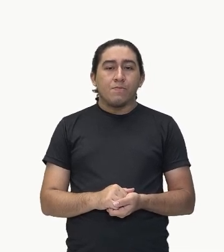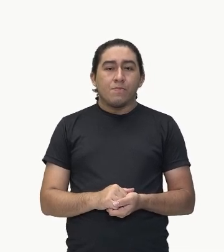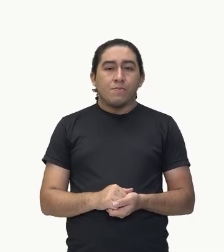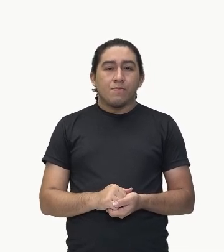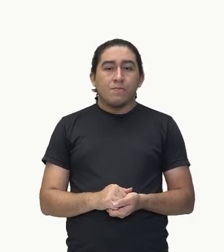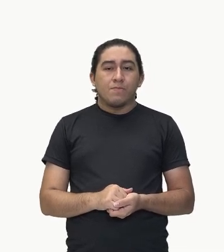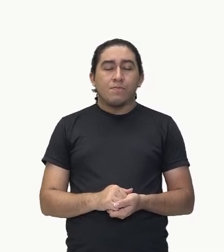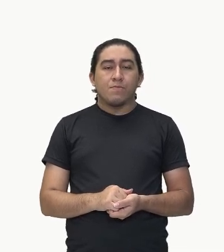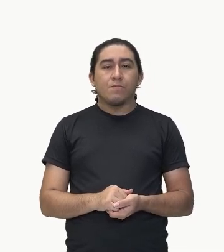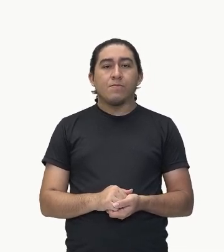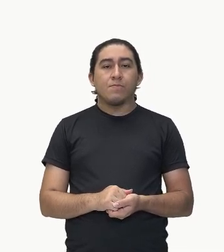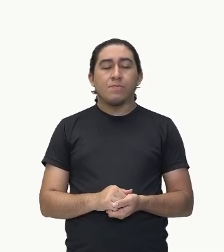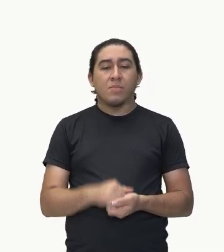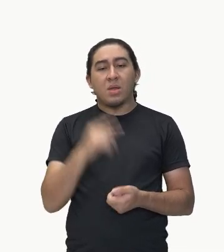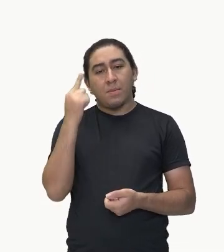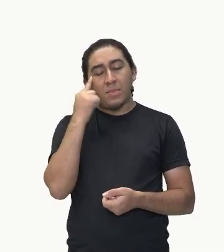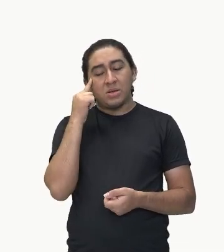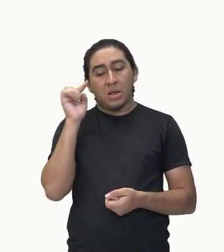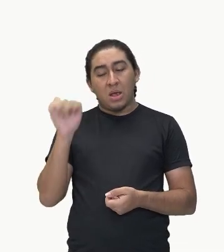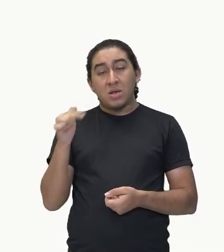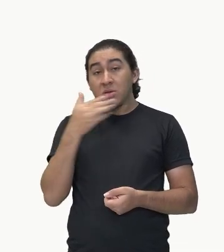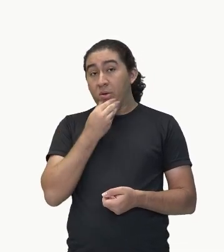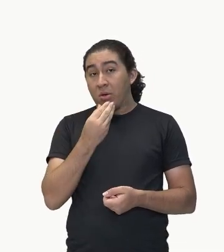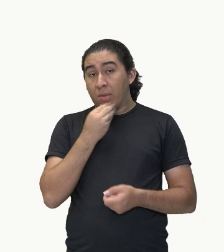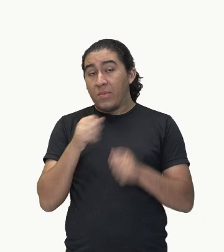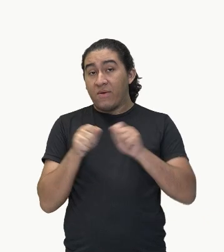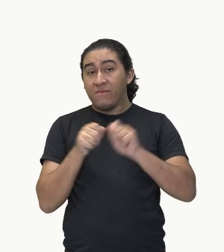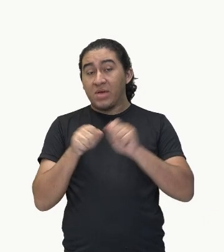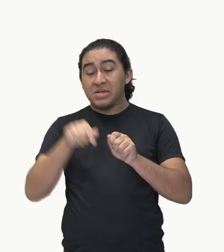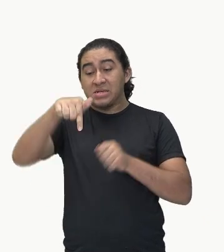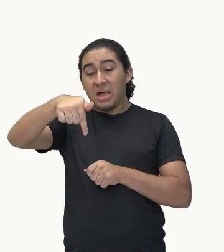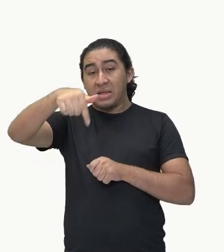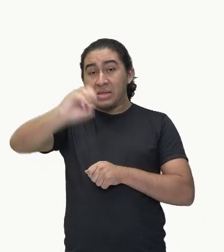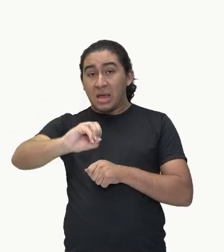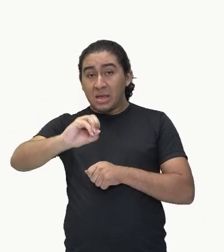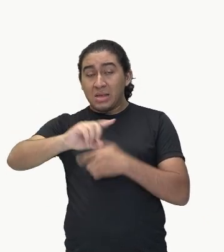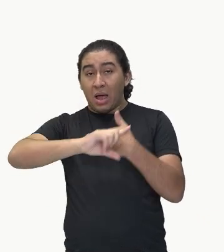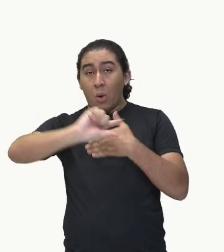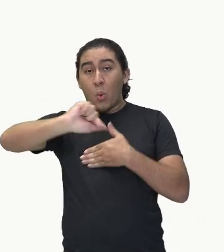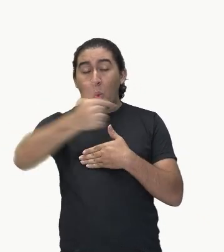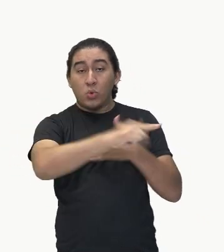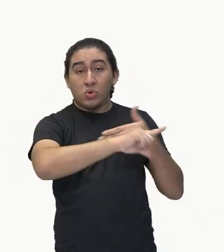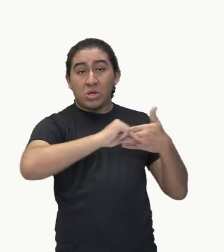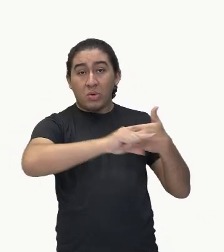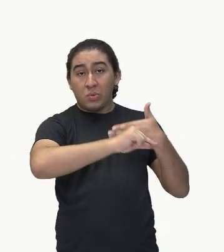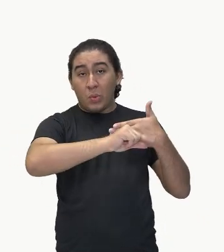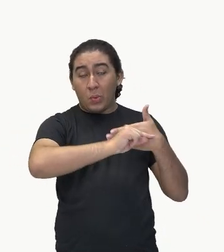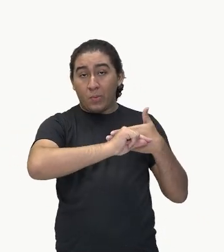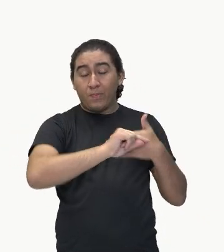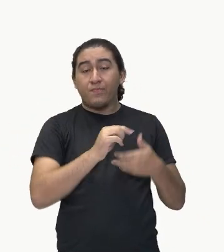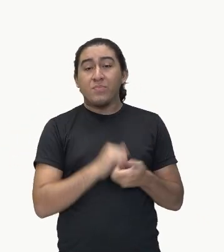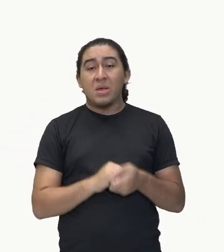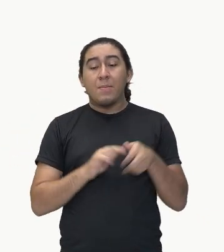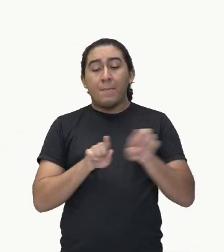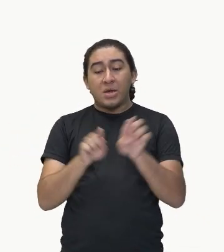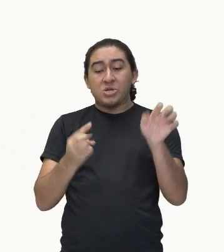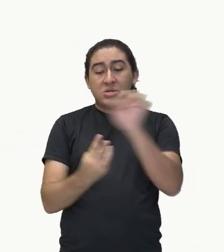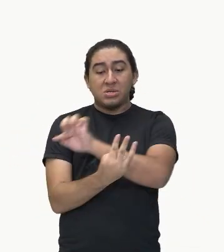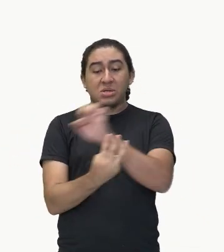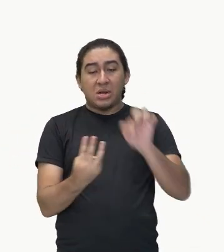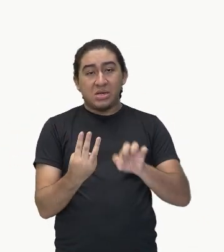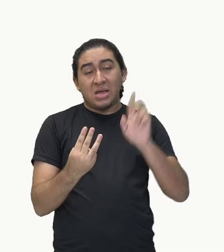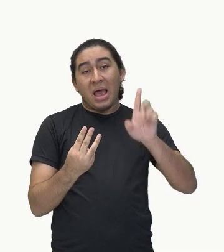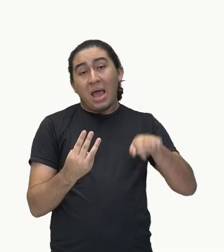cerca de 70 heterônimos. É isso mesmo. Porém, 3 deles são considerados